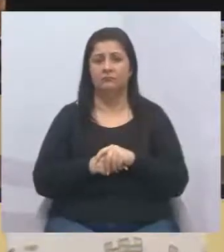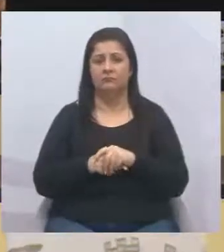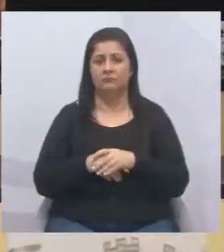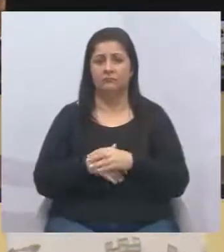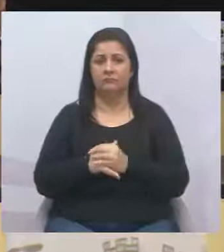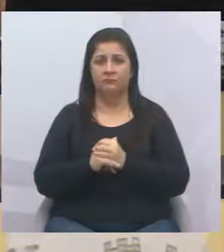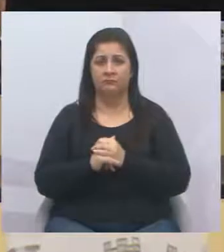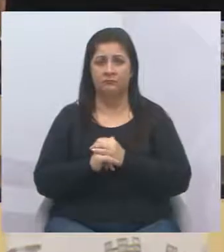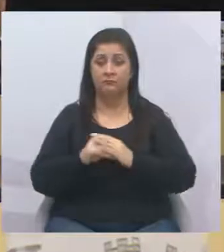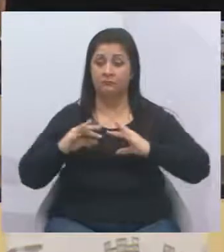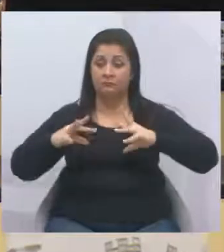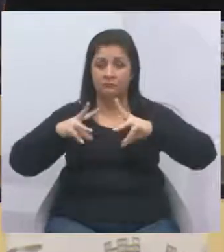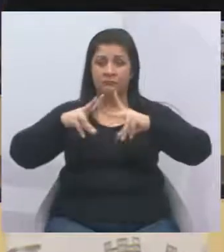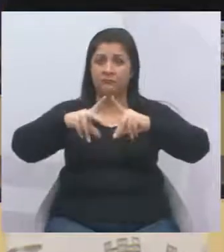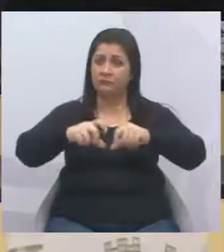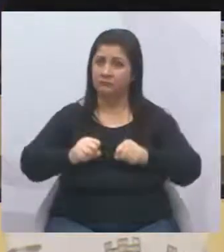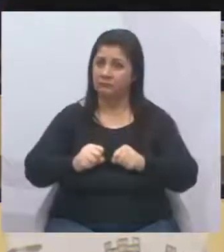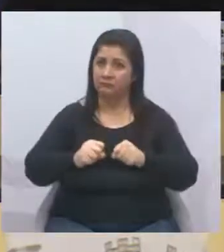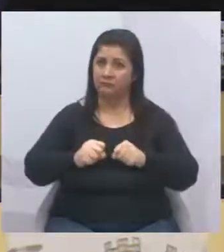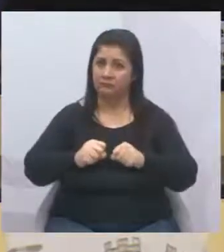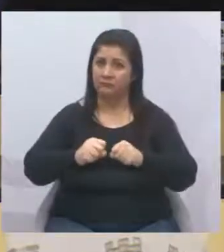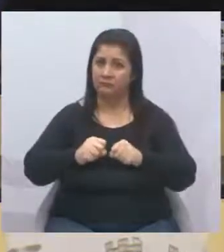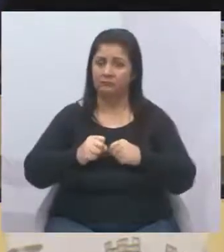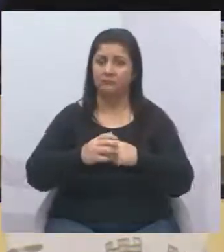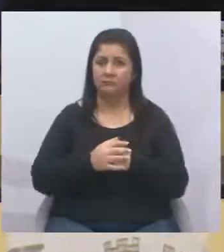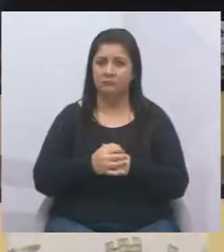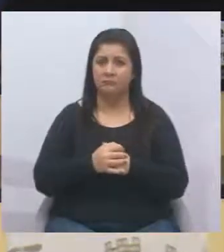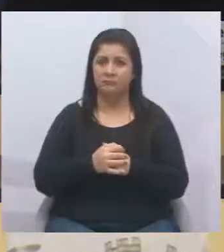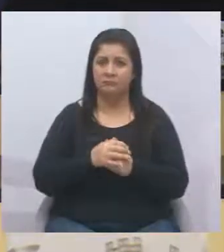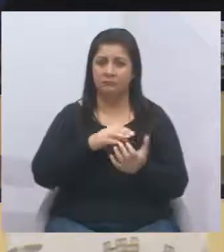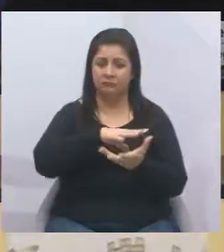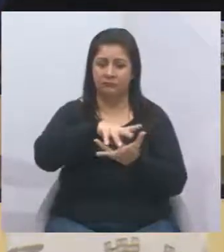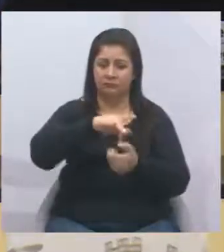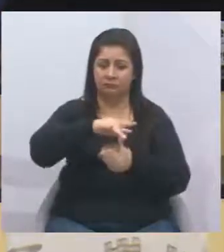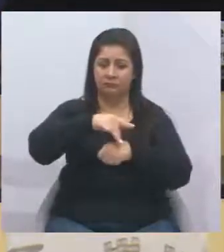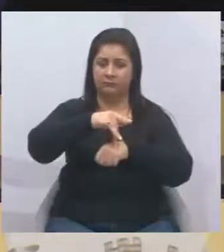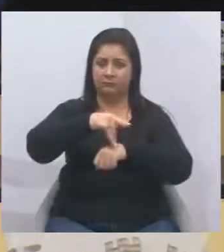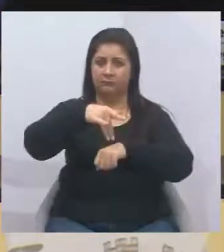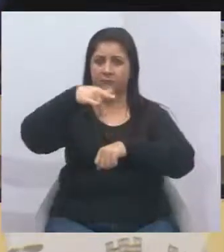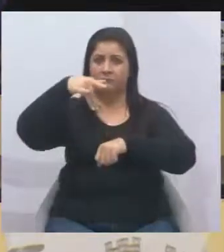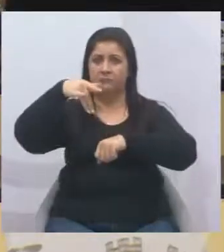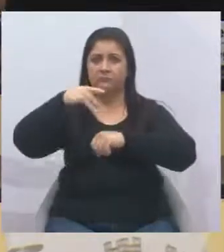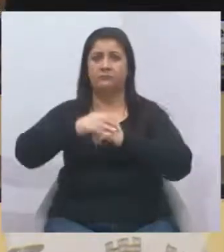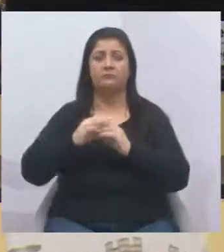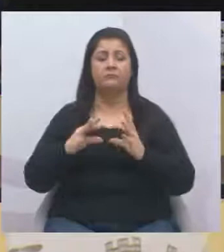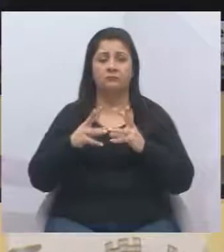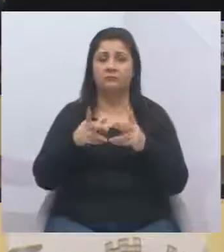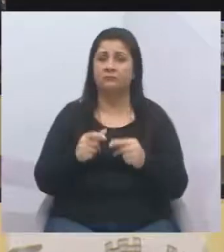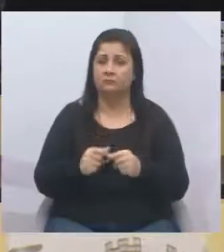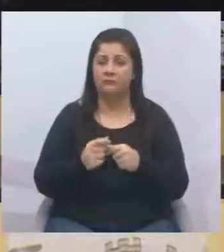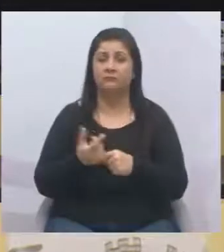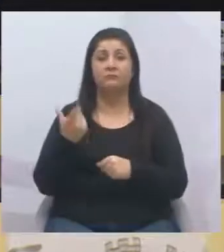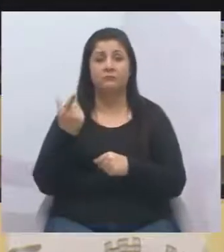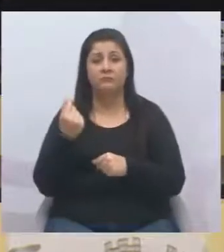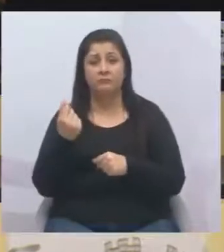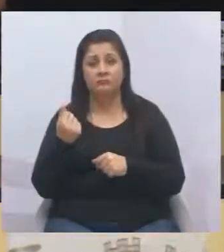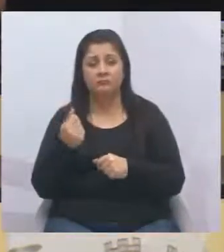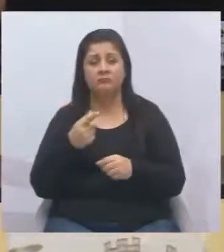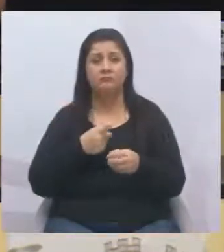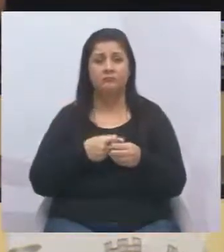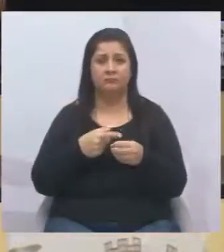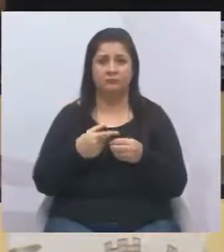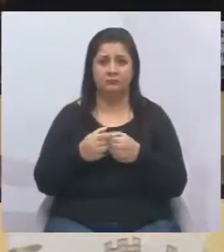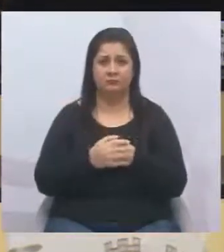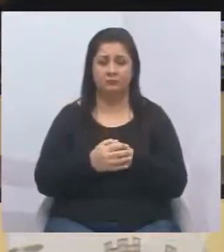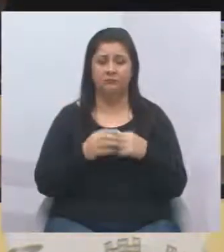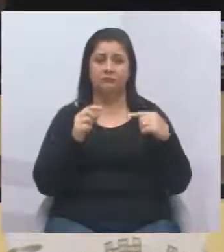de forma integrada e sustentável, potencializando a qualidade de vida e a riqueza do município, com foco